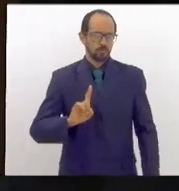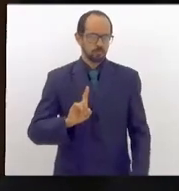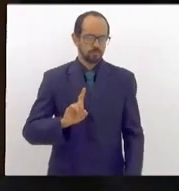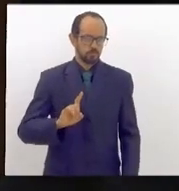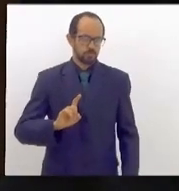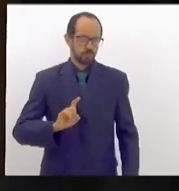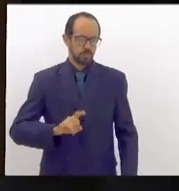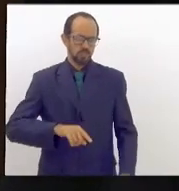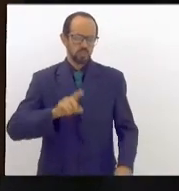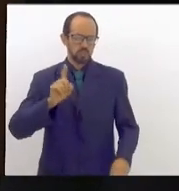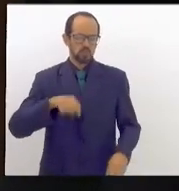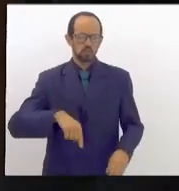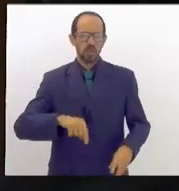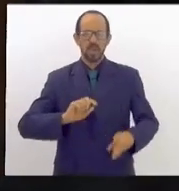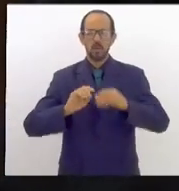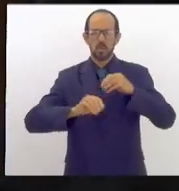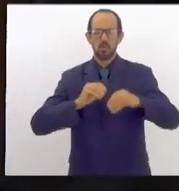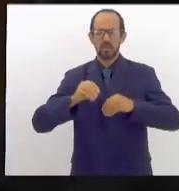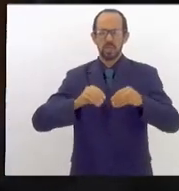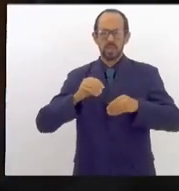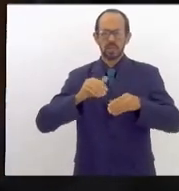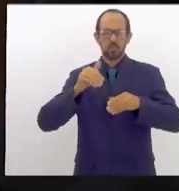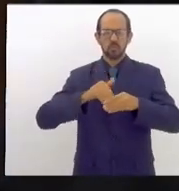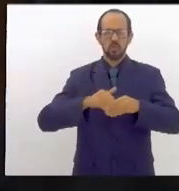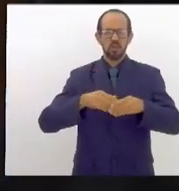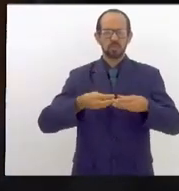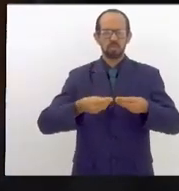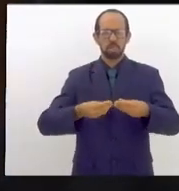desqualificar a votação